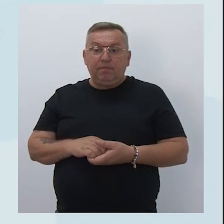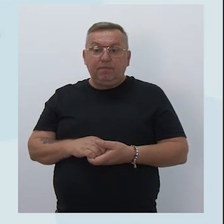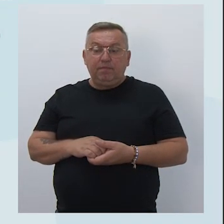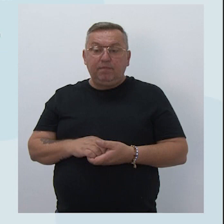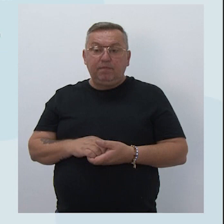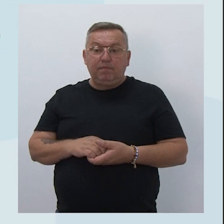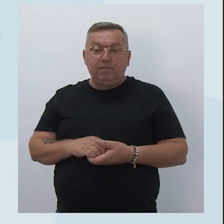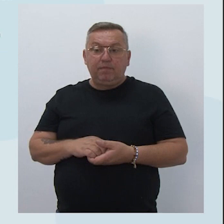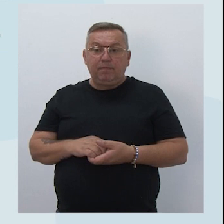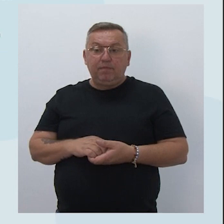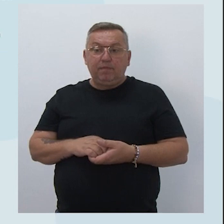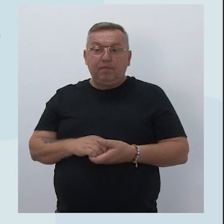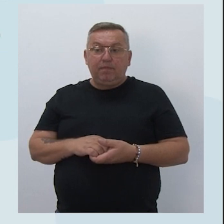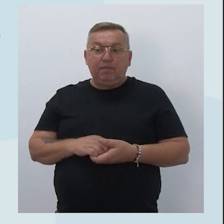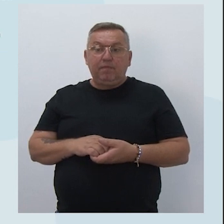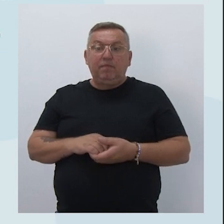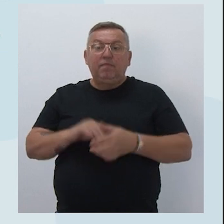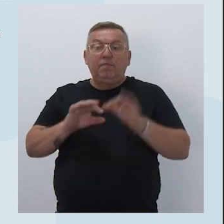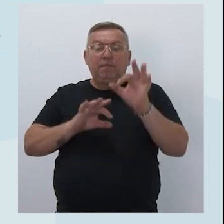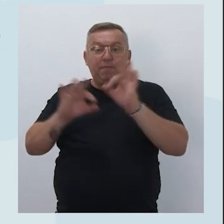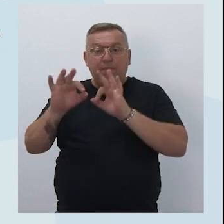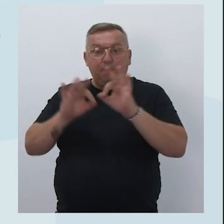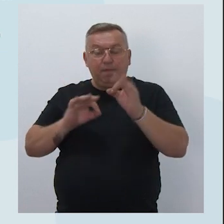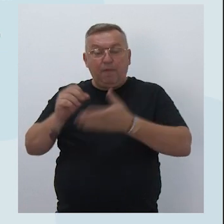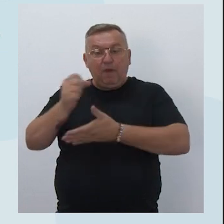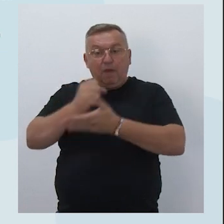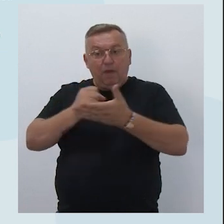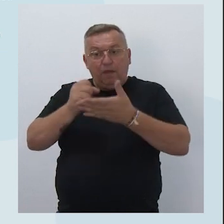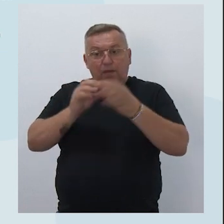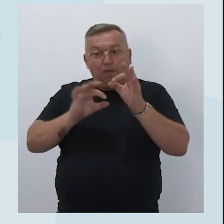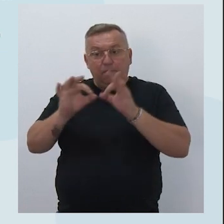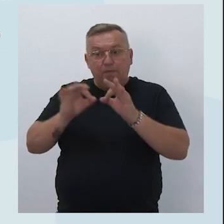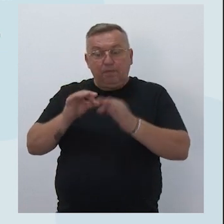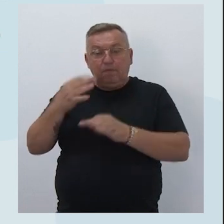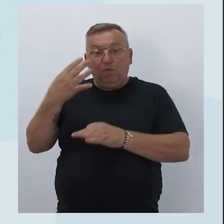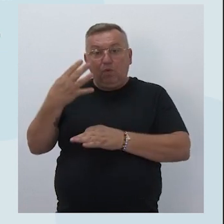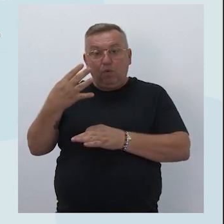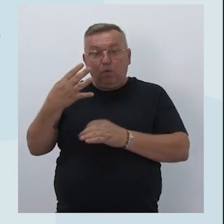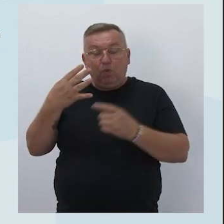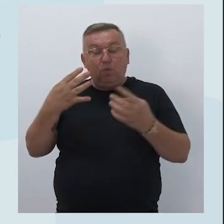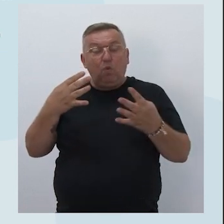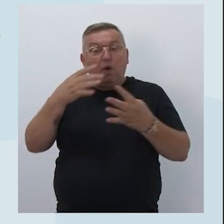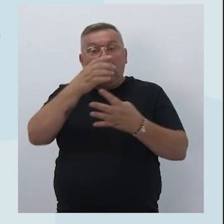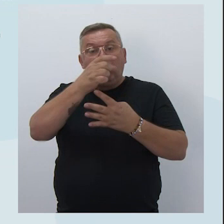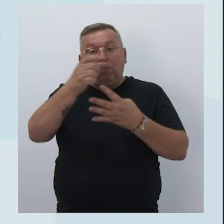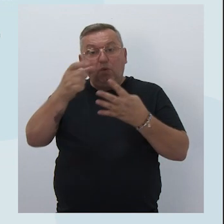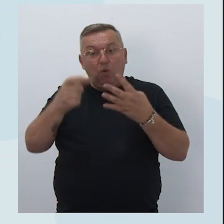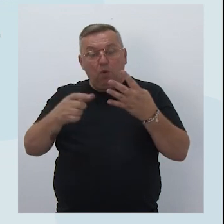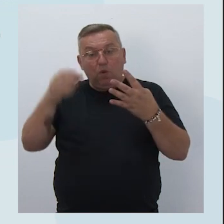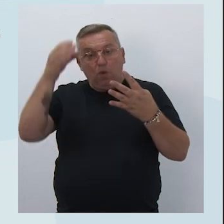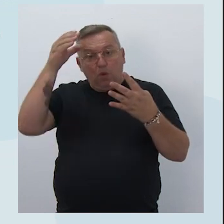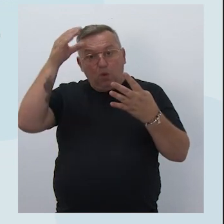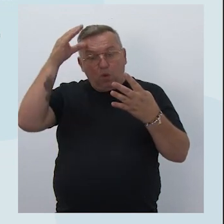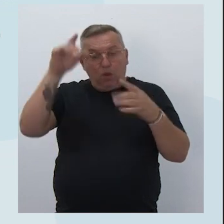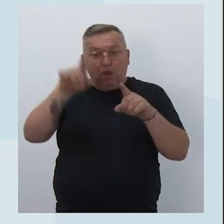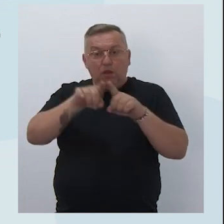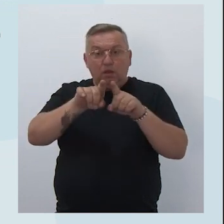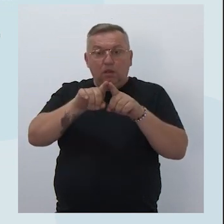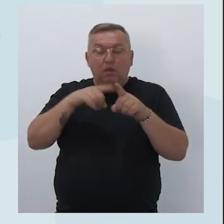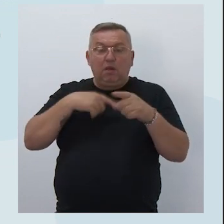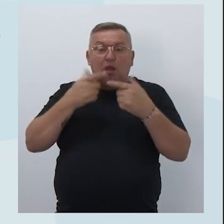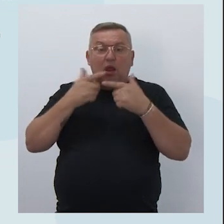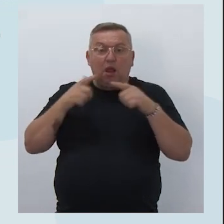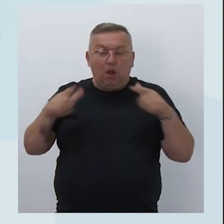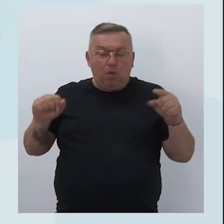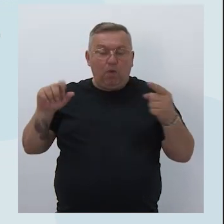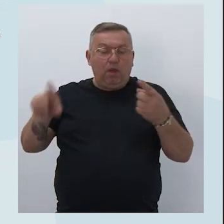Então, a formação geral básica é organizada pelas quatro áreas do conhecimento e todos os componentes que a compõem, ou seja, na área de